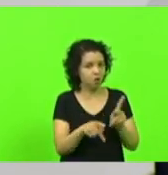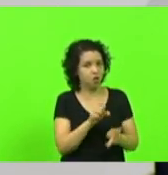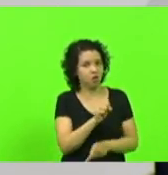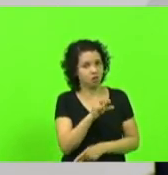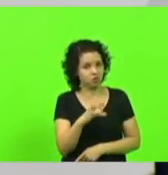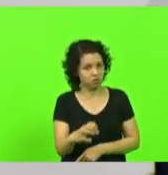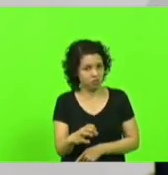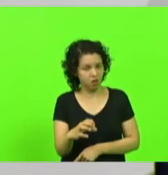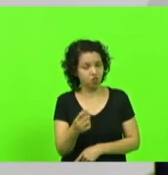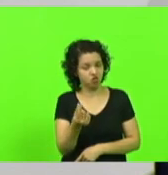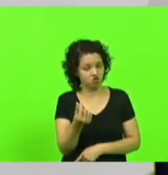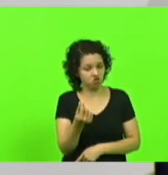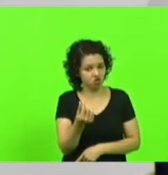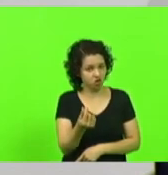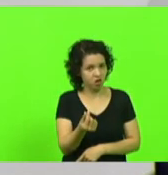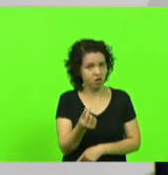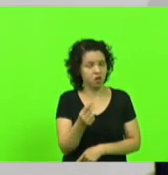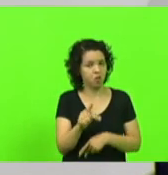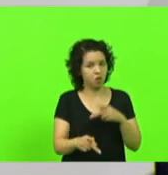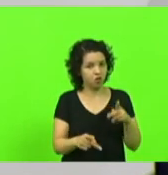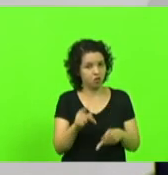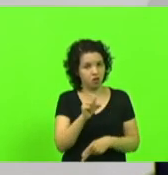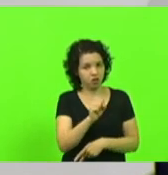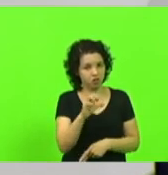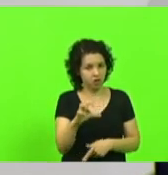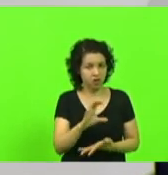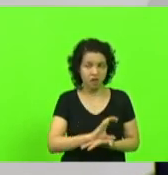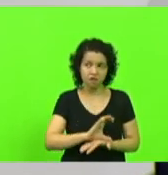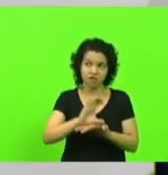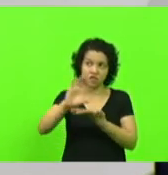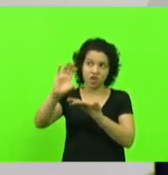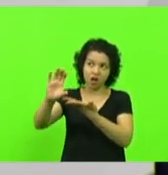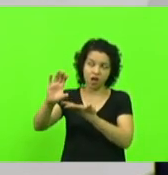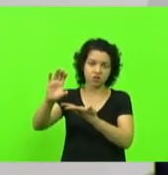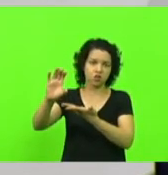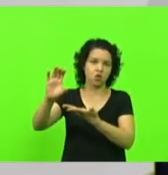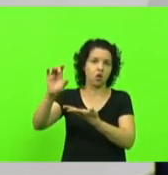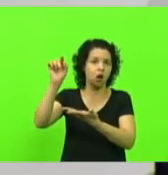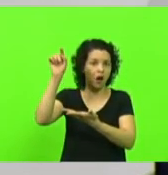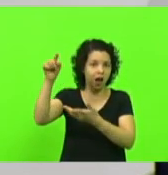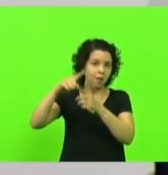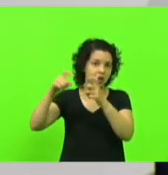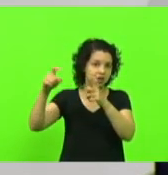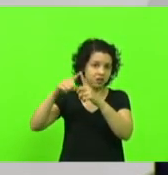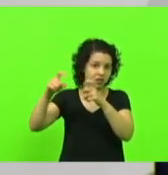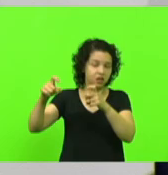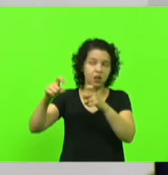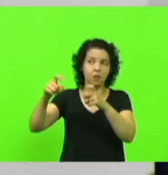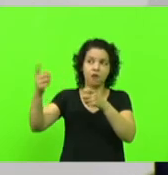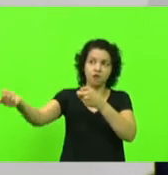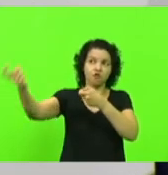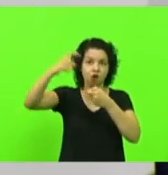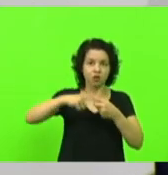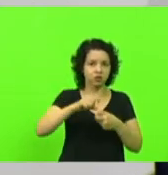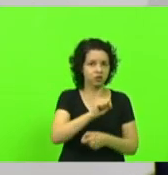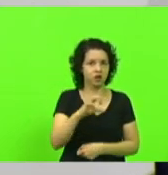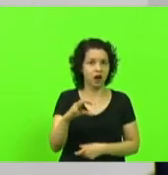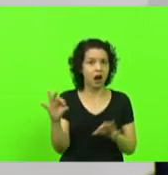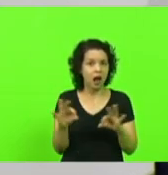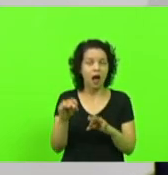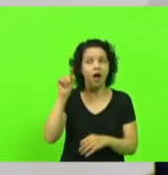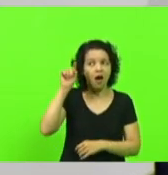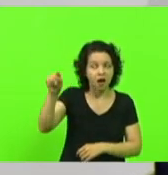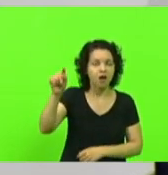para Brasília e que não retorna para Santa Catarina. É com este dinheiro. Mas, se toda vez que nós tivermos